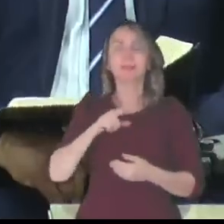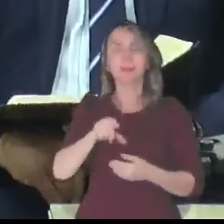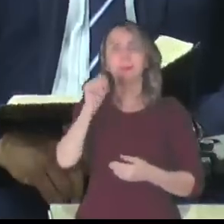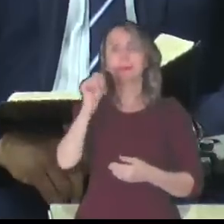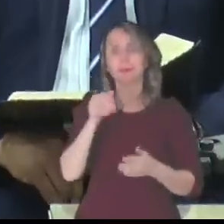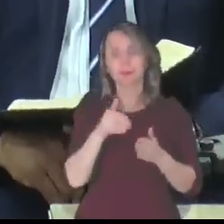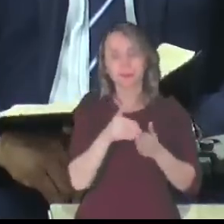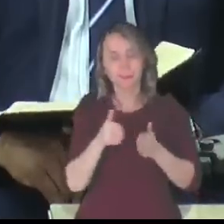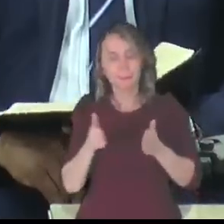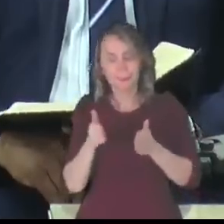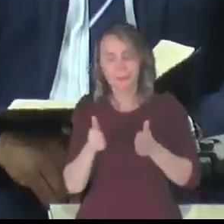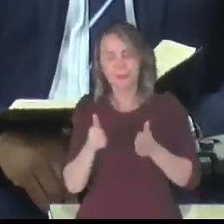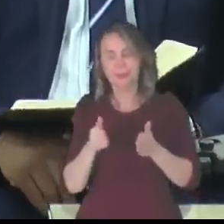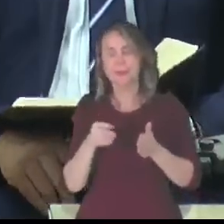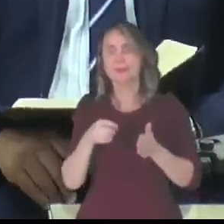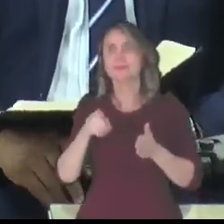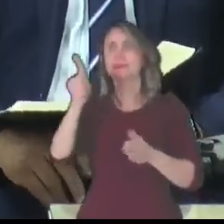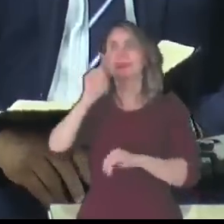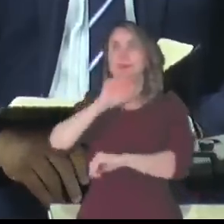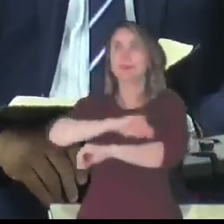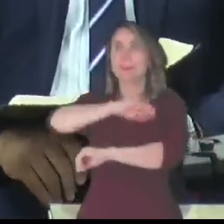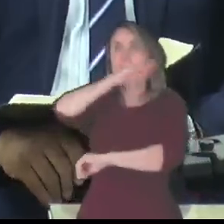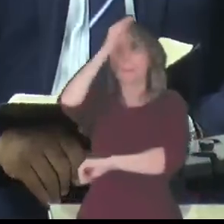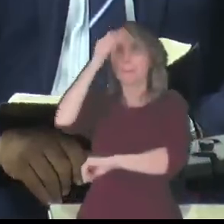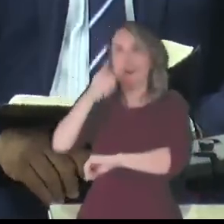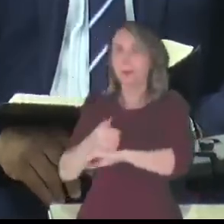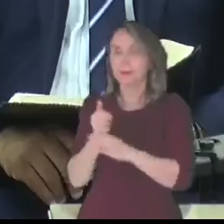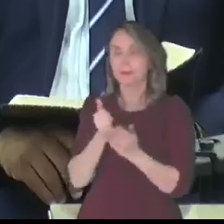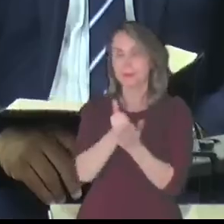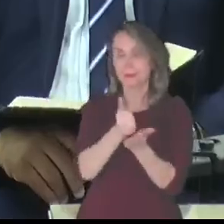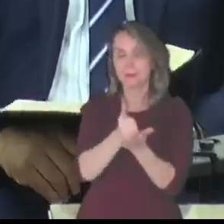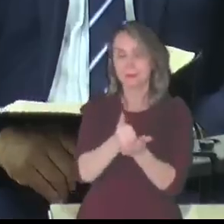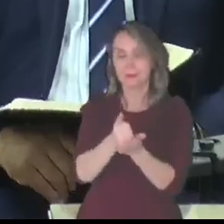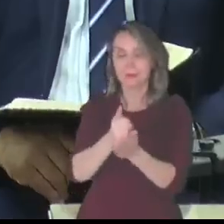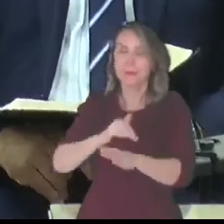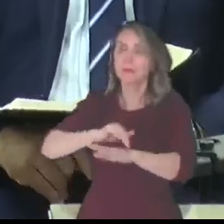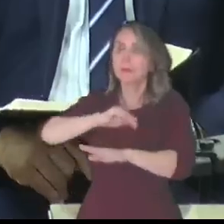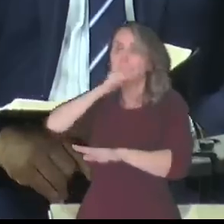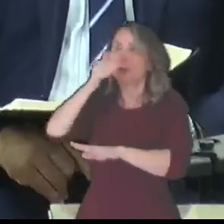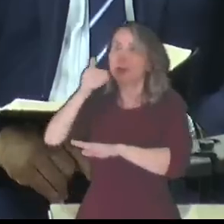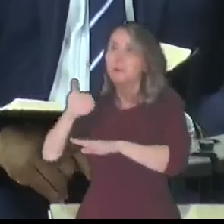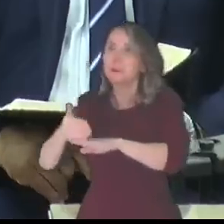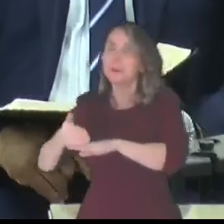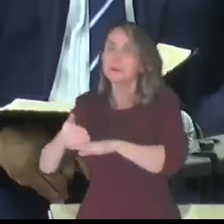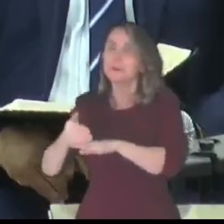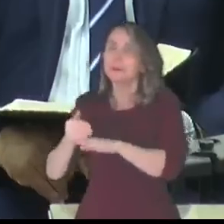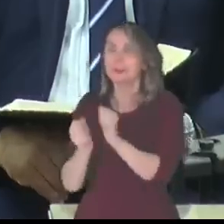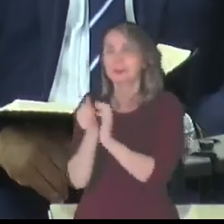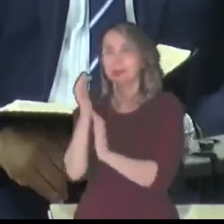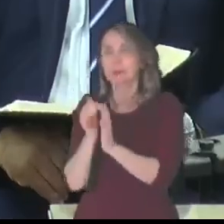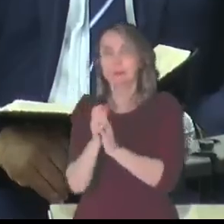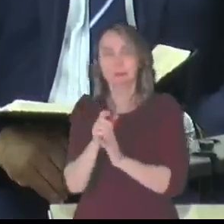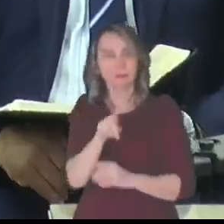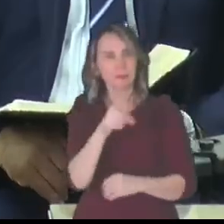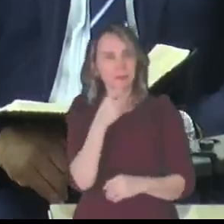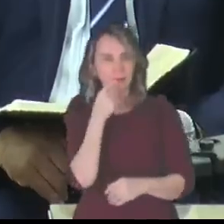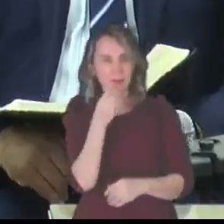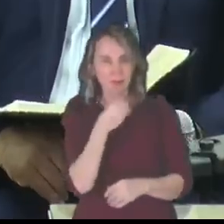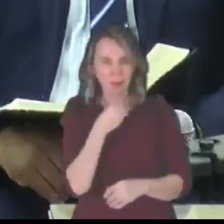para ir ao monte da mirra e ao roteiro do incenso foi tão baixinho